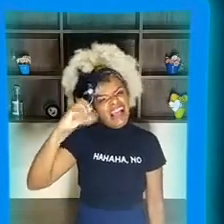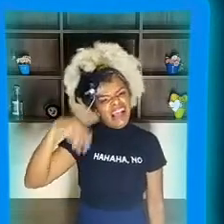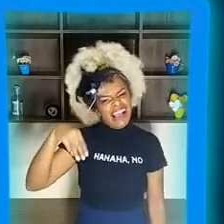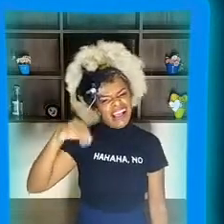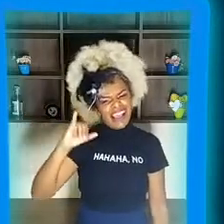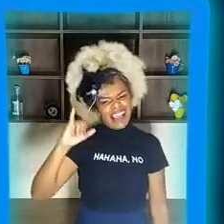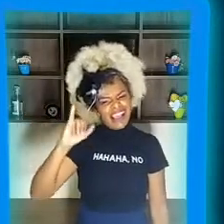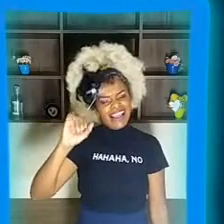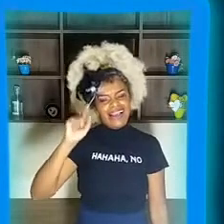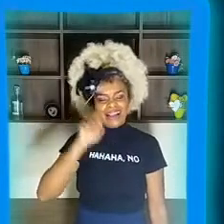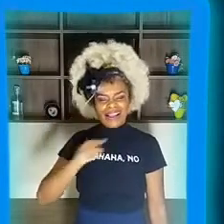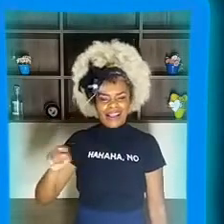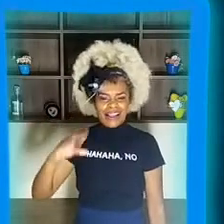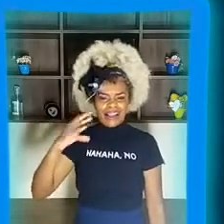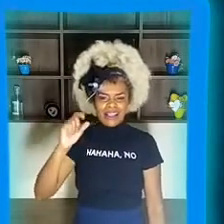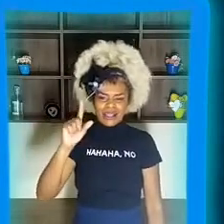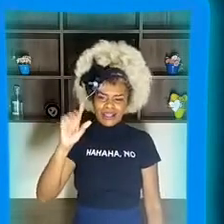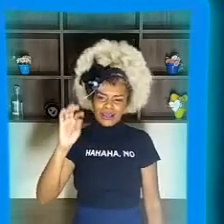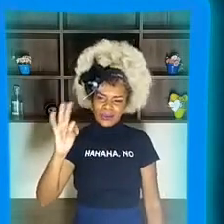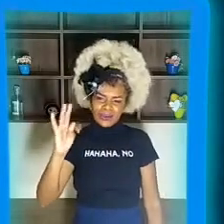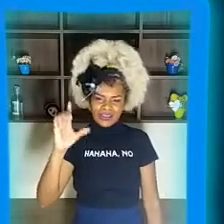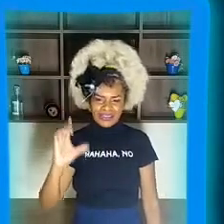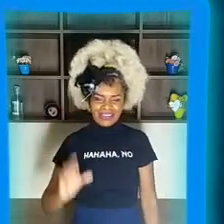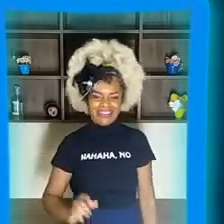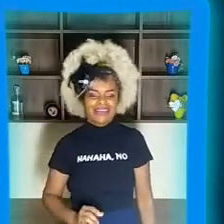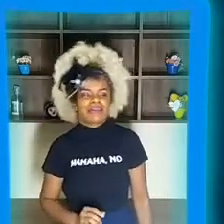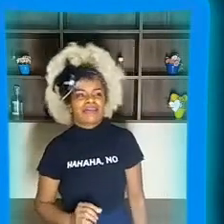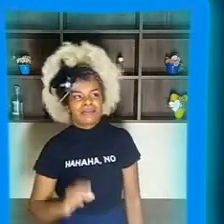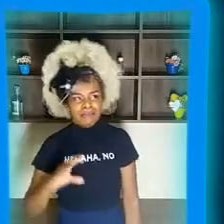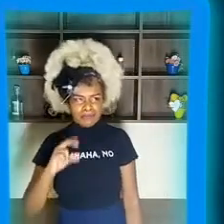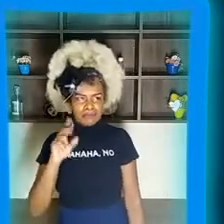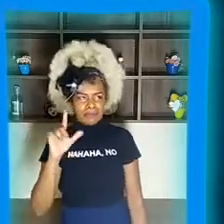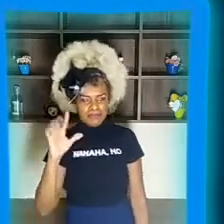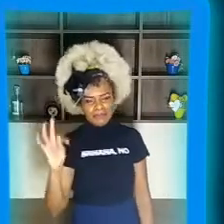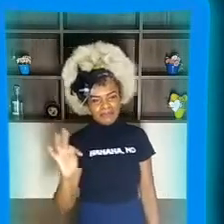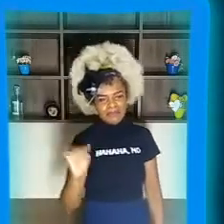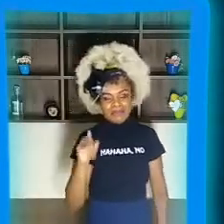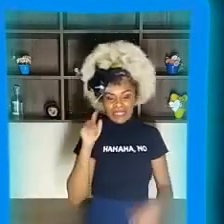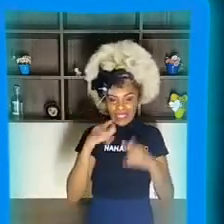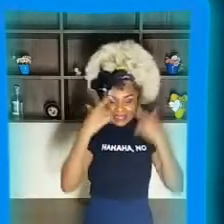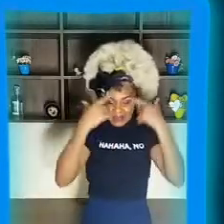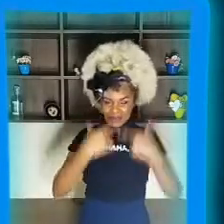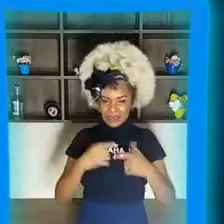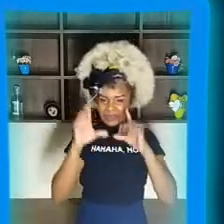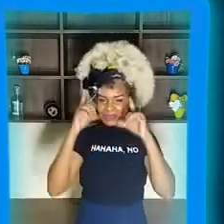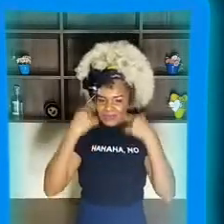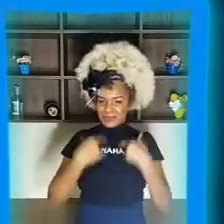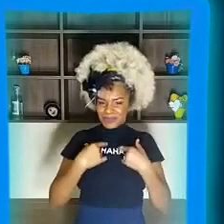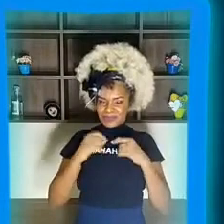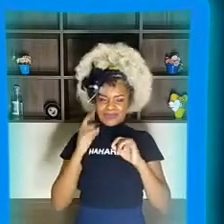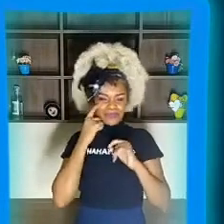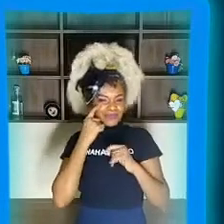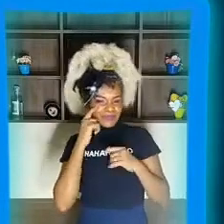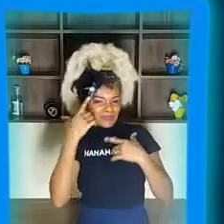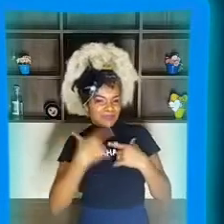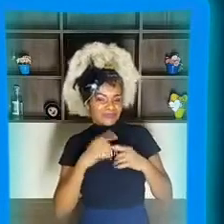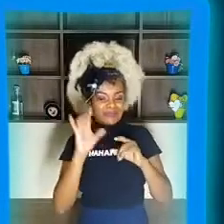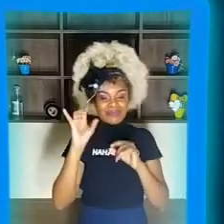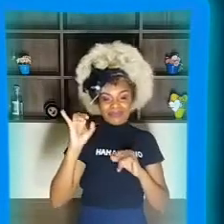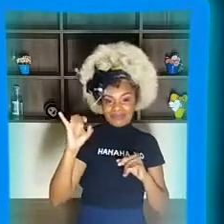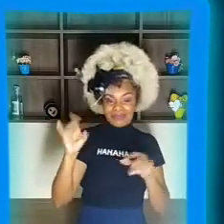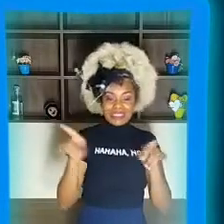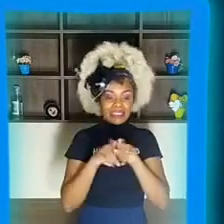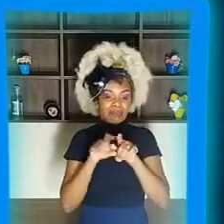abayomi underline cult. Esse é o perfil da Babi lá no Instagram. E